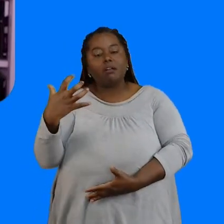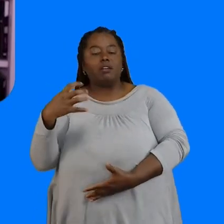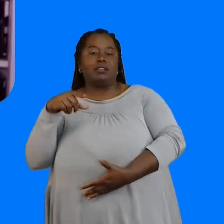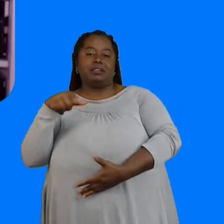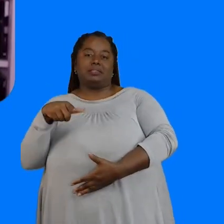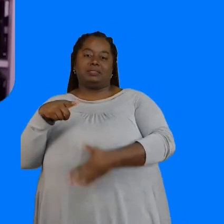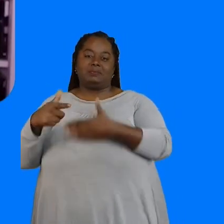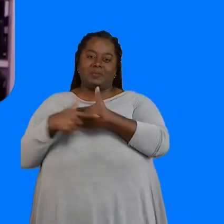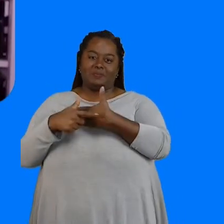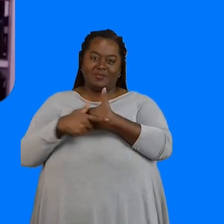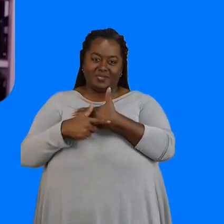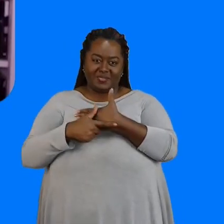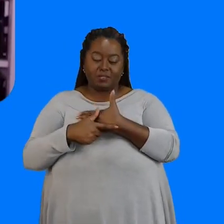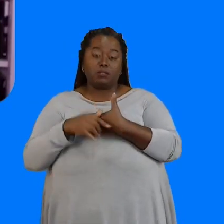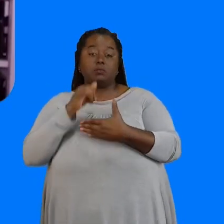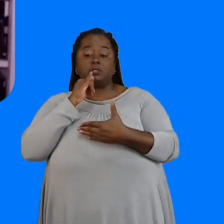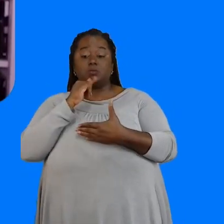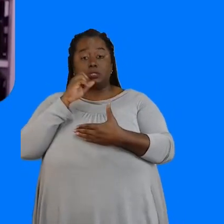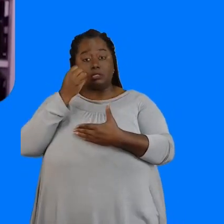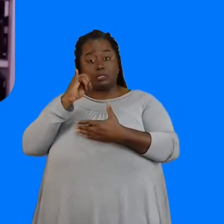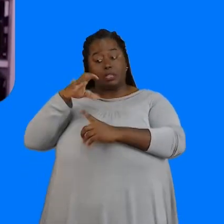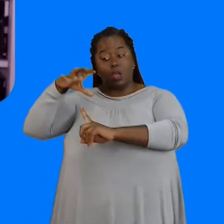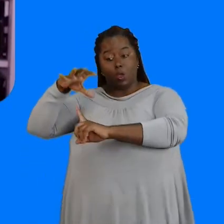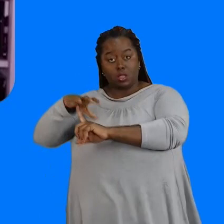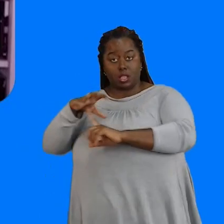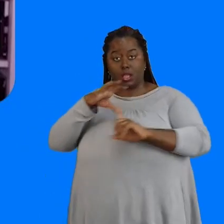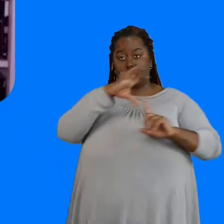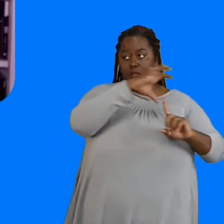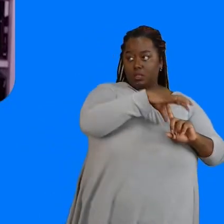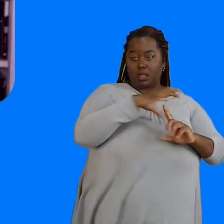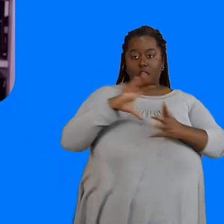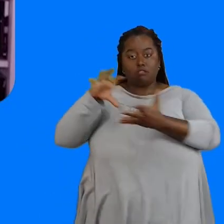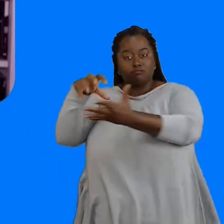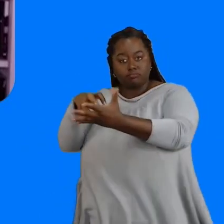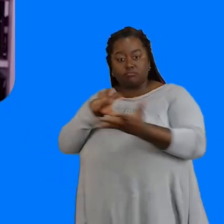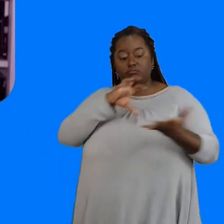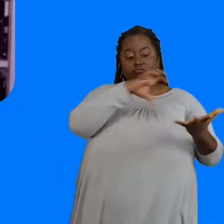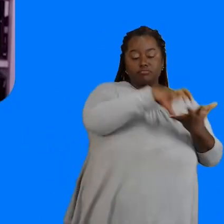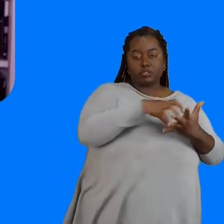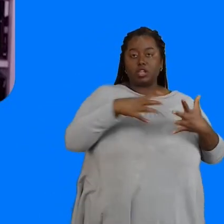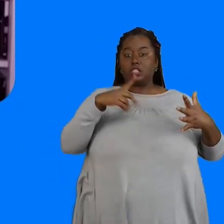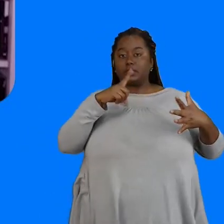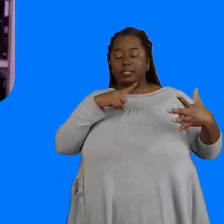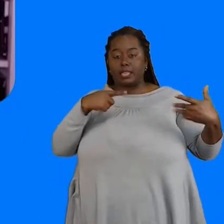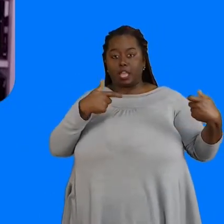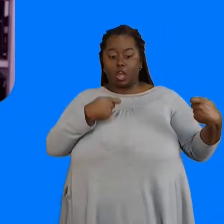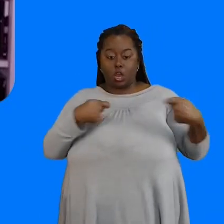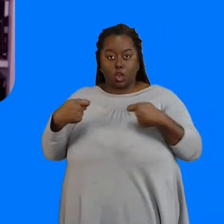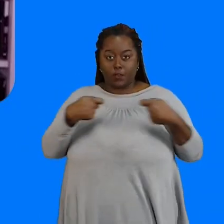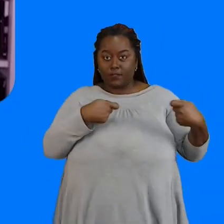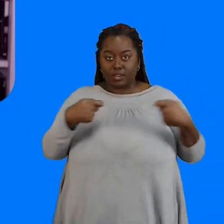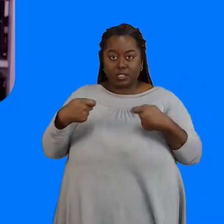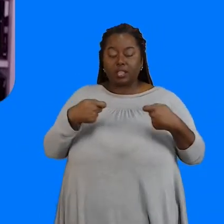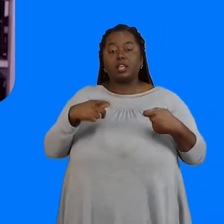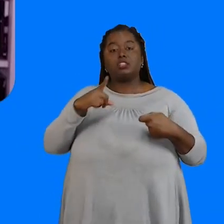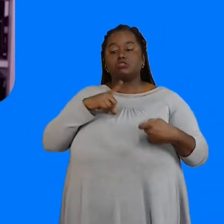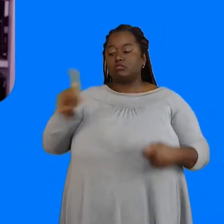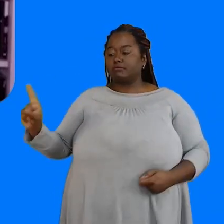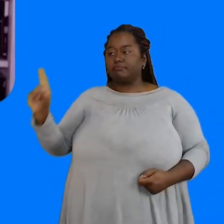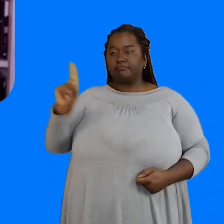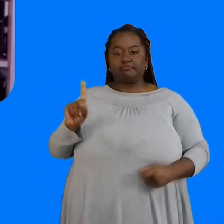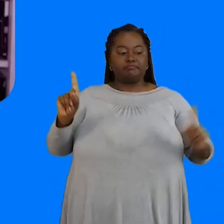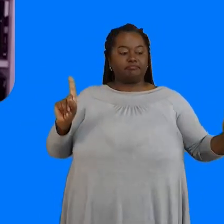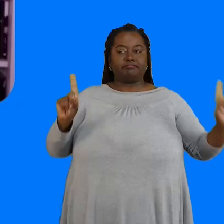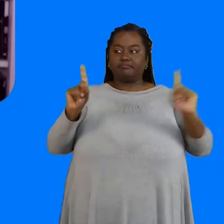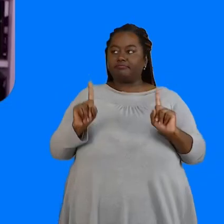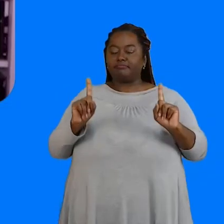tinha conflito com outra, o rei primeiro mandava os griots de cada aldeia para negociar e para conversarem.